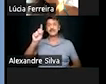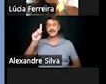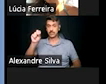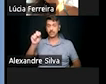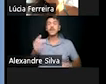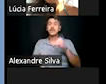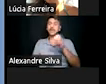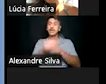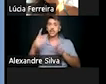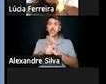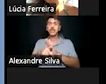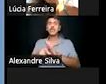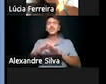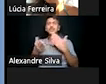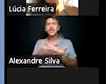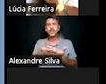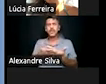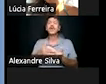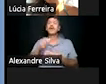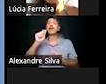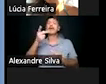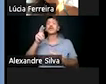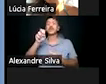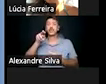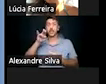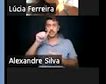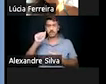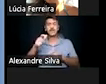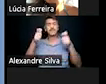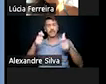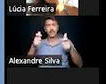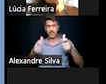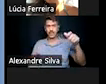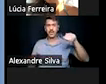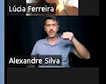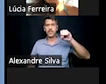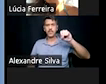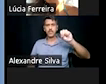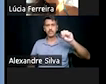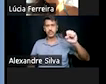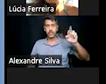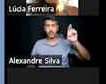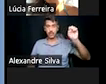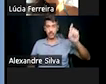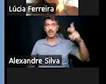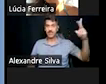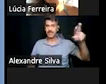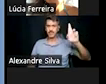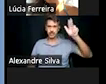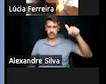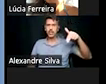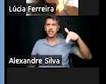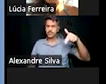da Escola de Agronomia de Mossoró, que hoje é a Universidade Federal Rural do Rio Grande do Norte. E